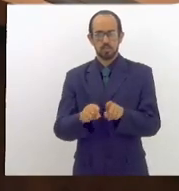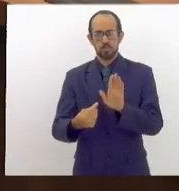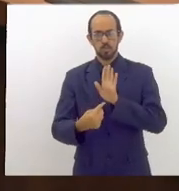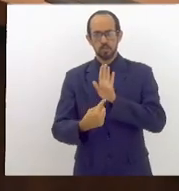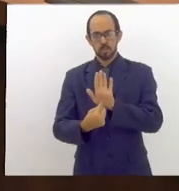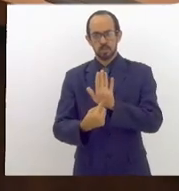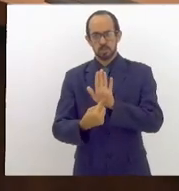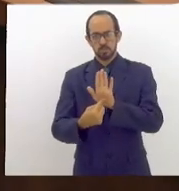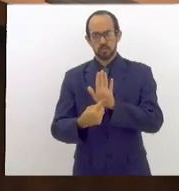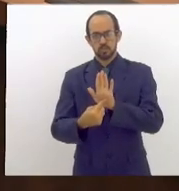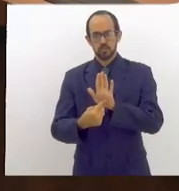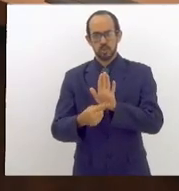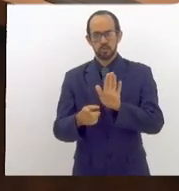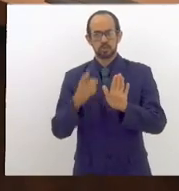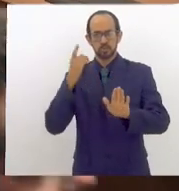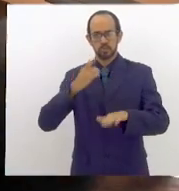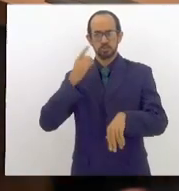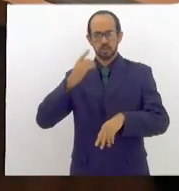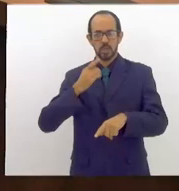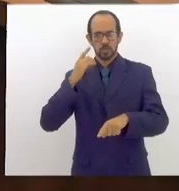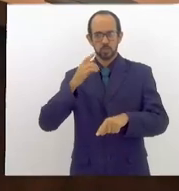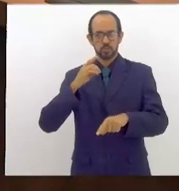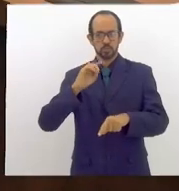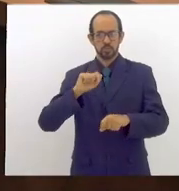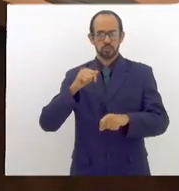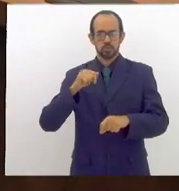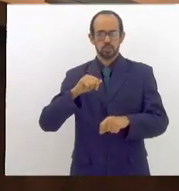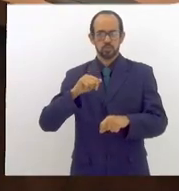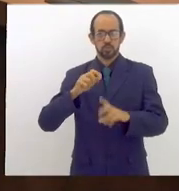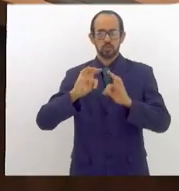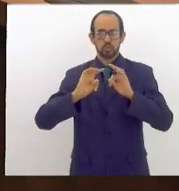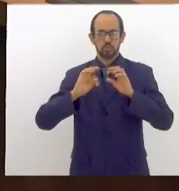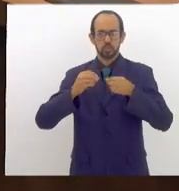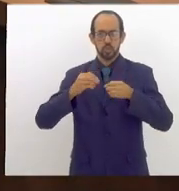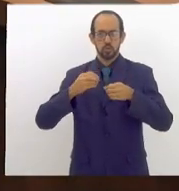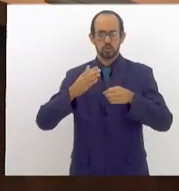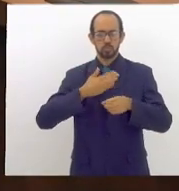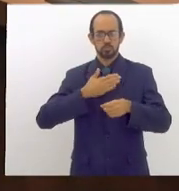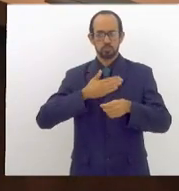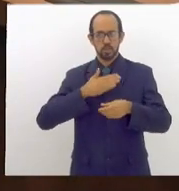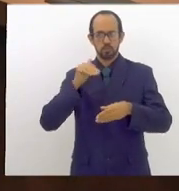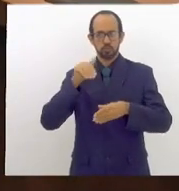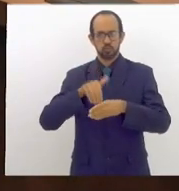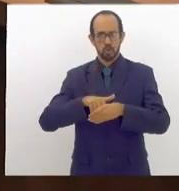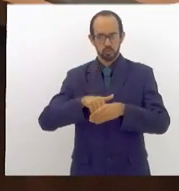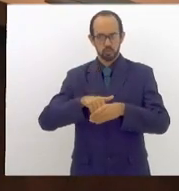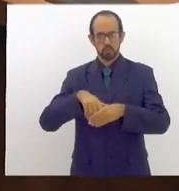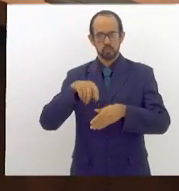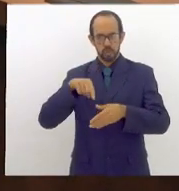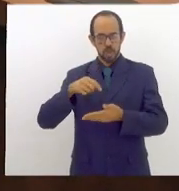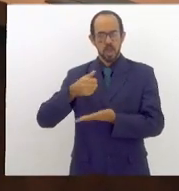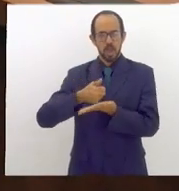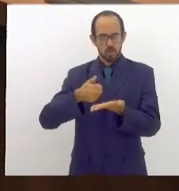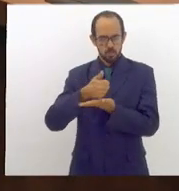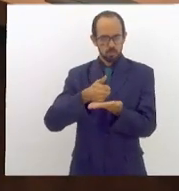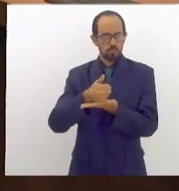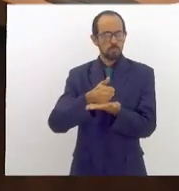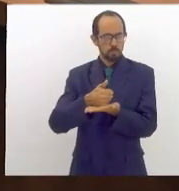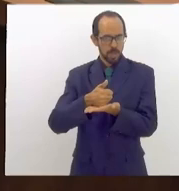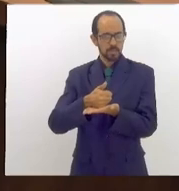aos parlamentares que todos os meus votos são fundamentados